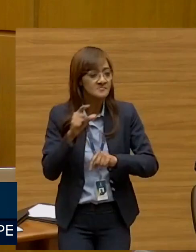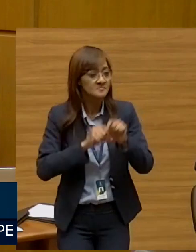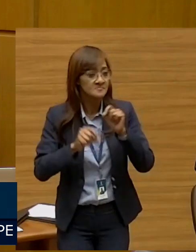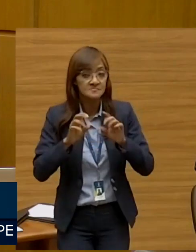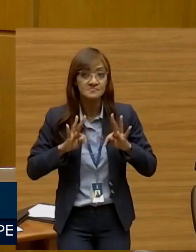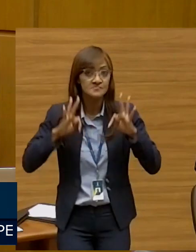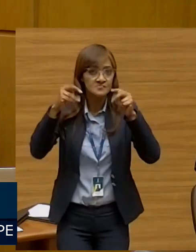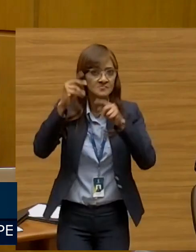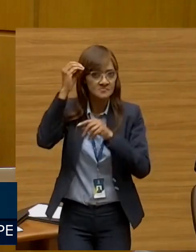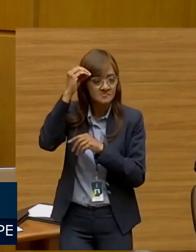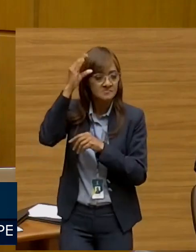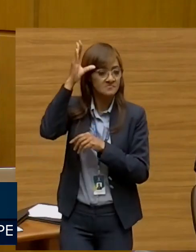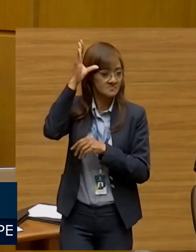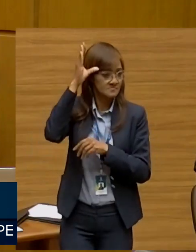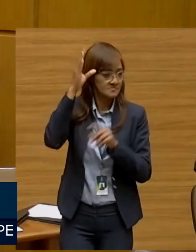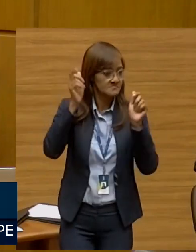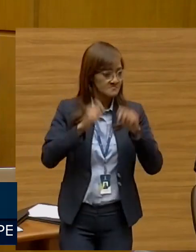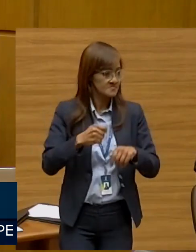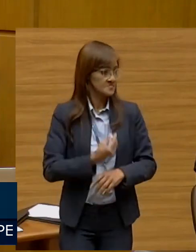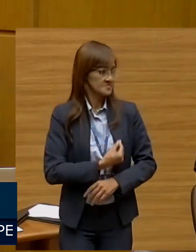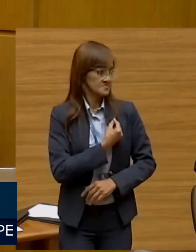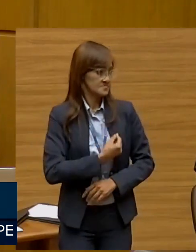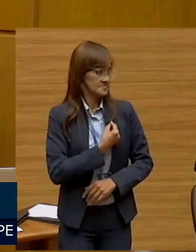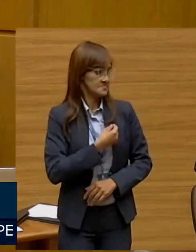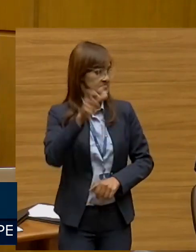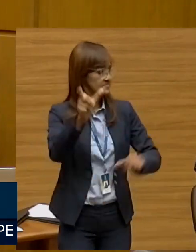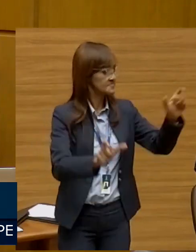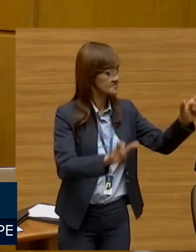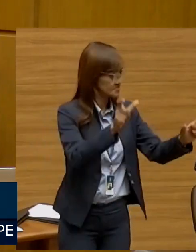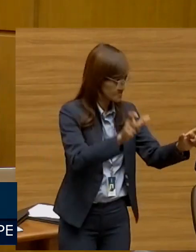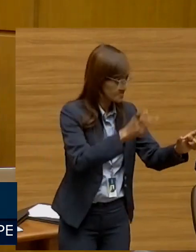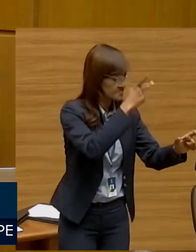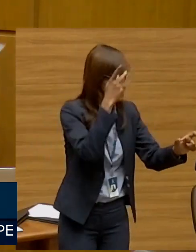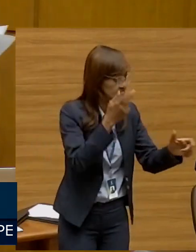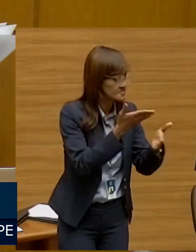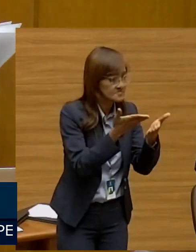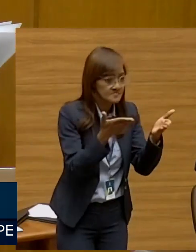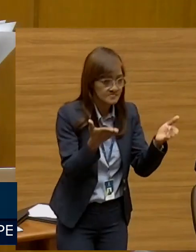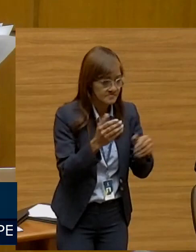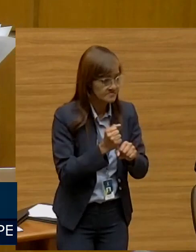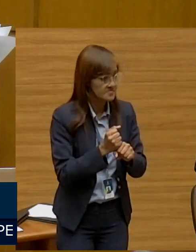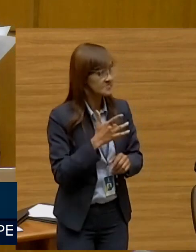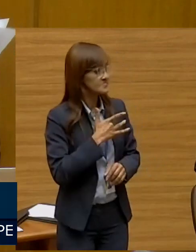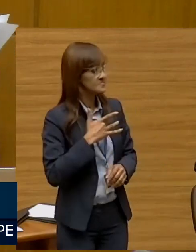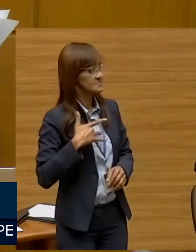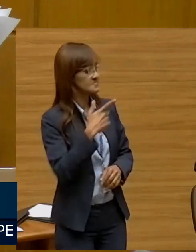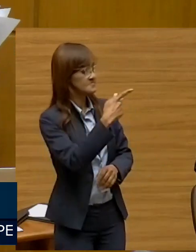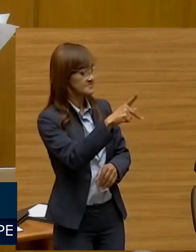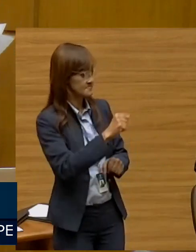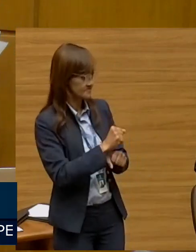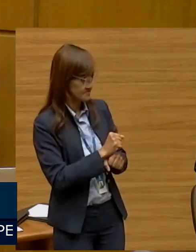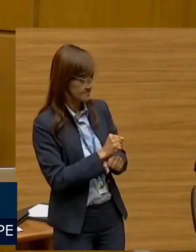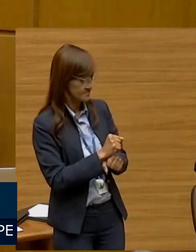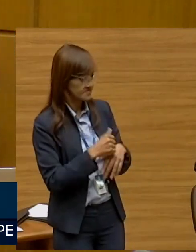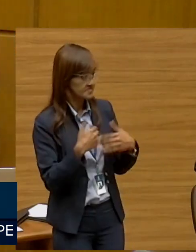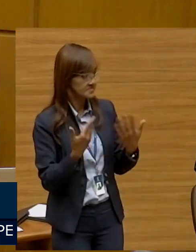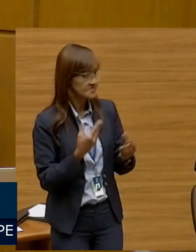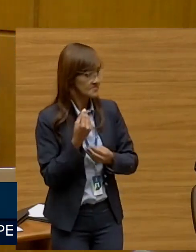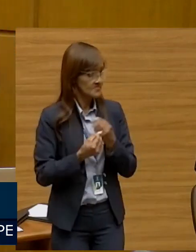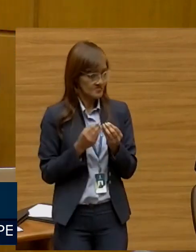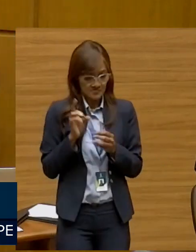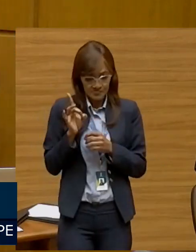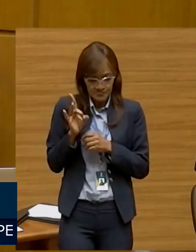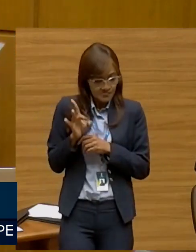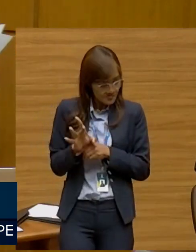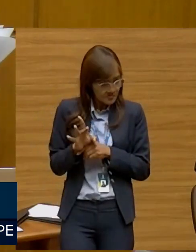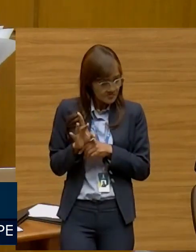acumulado, a fim de contribuir na qualidade de vida das pessoas, na sua condição de saúde. Isso vai além de procedimentos